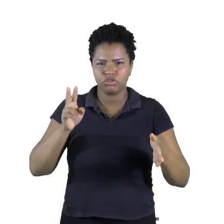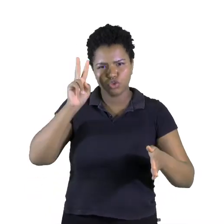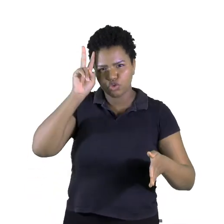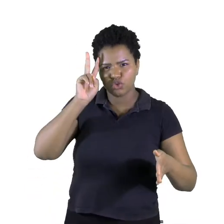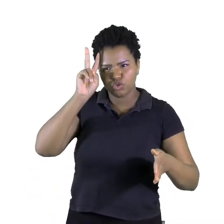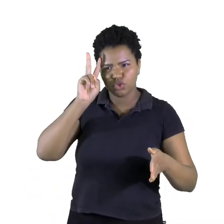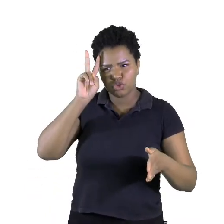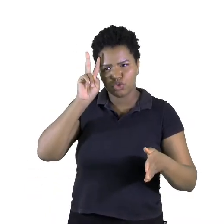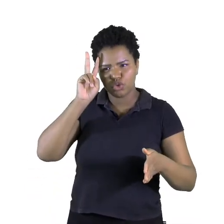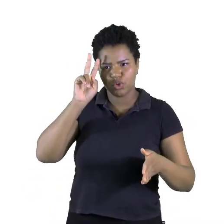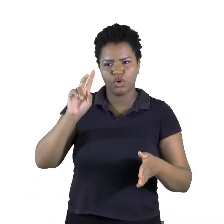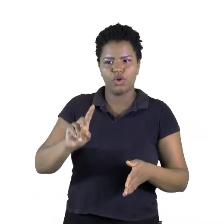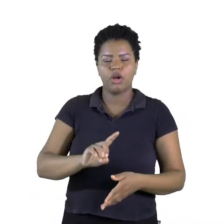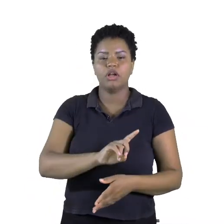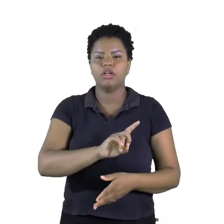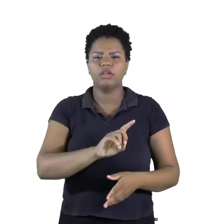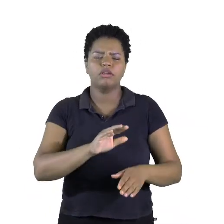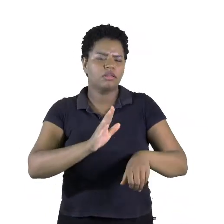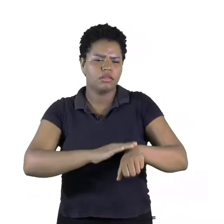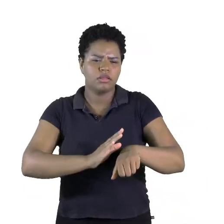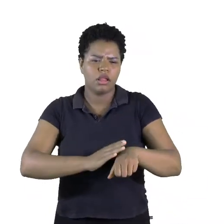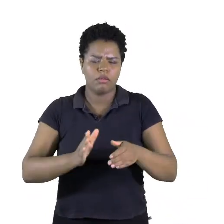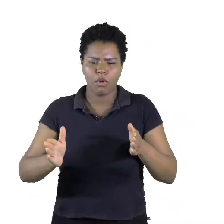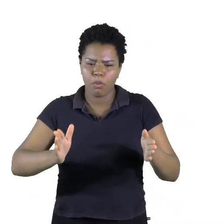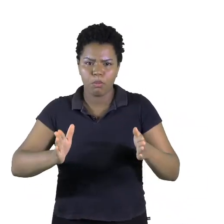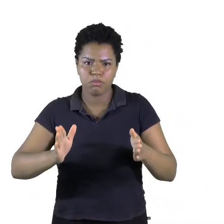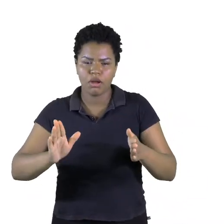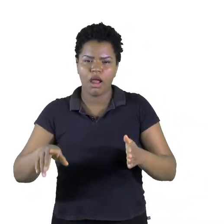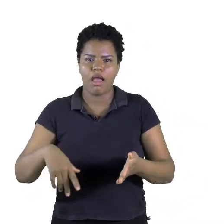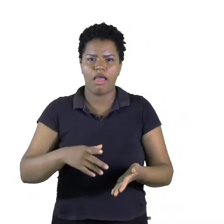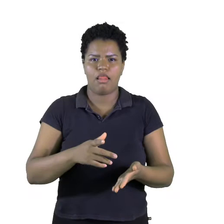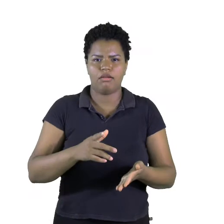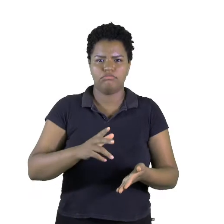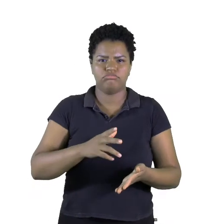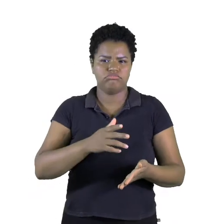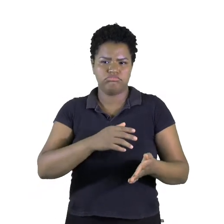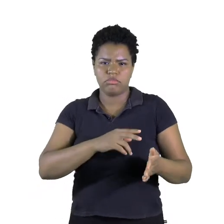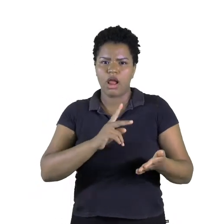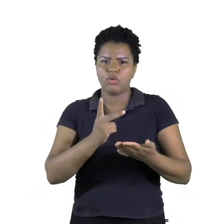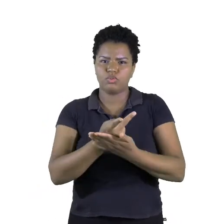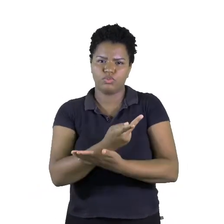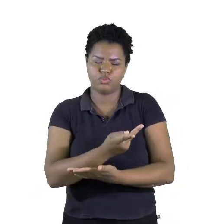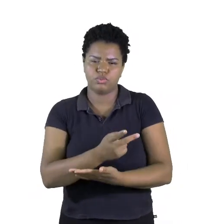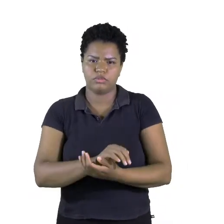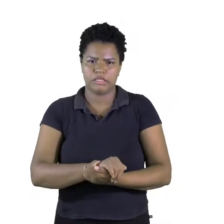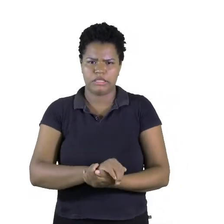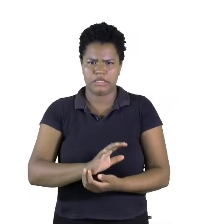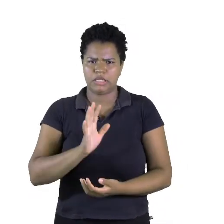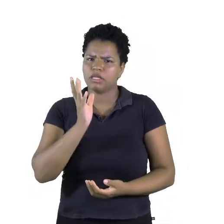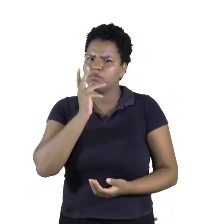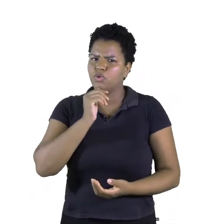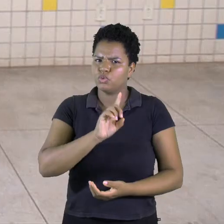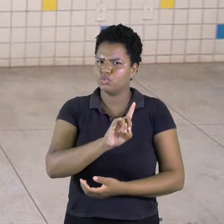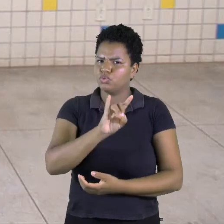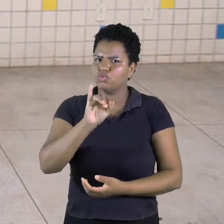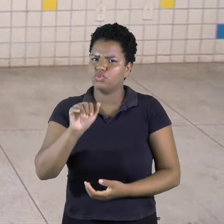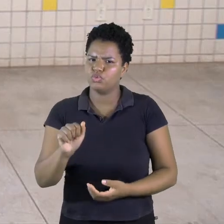história parece se passar? Você acha que demorou um dia, uma semana, um ano ou um